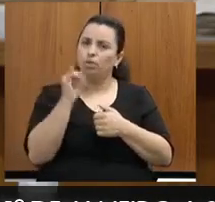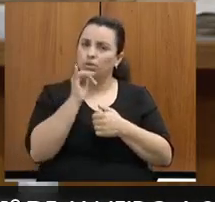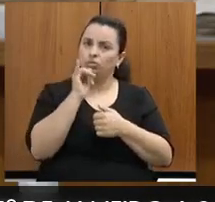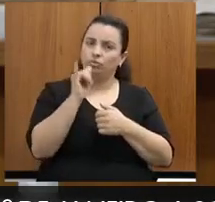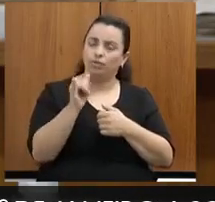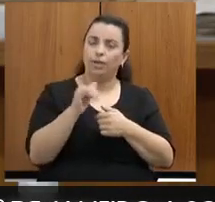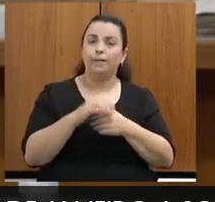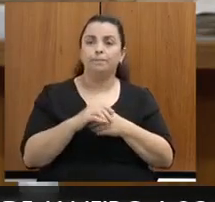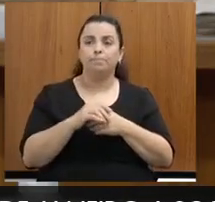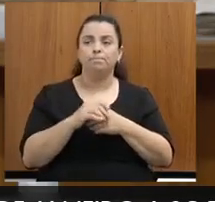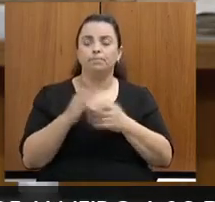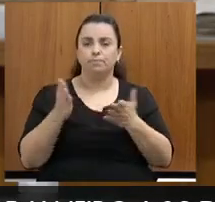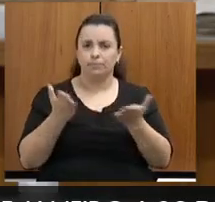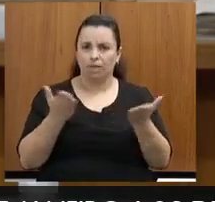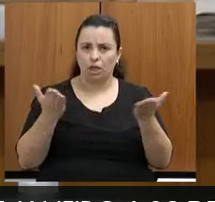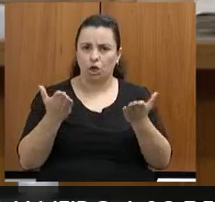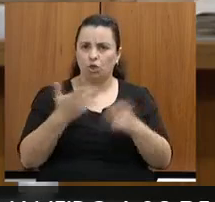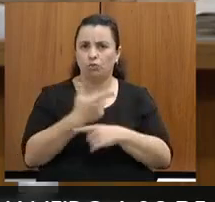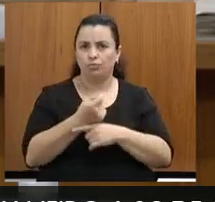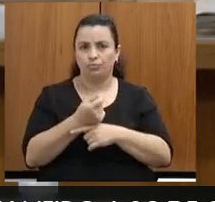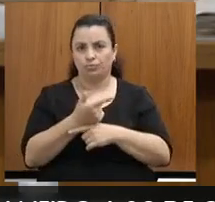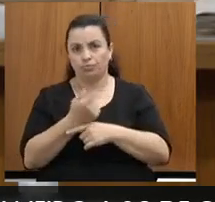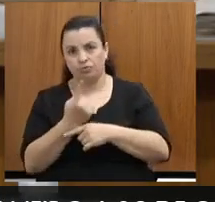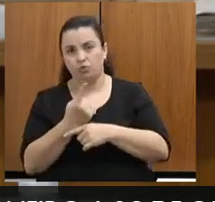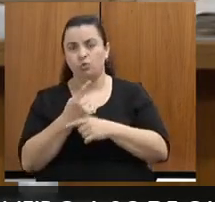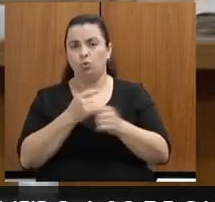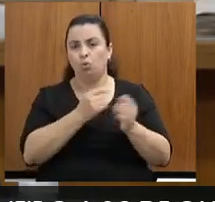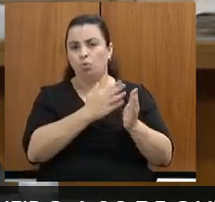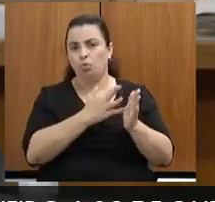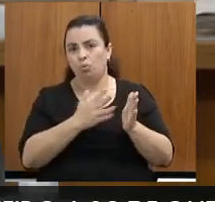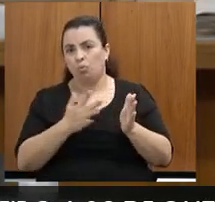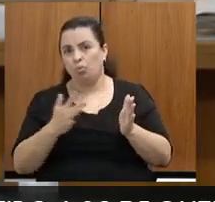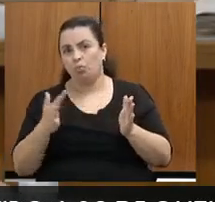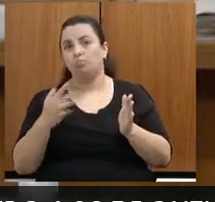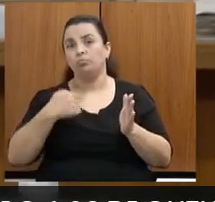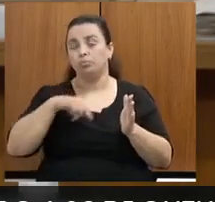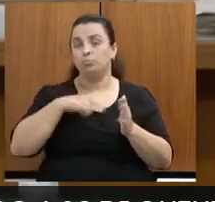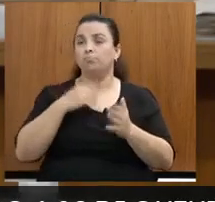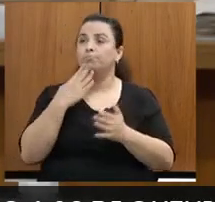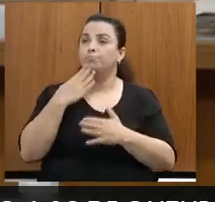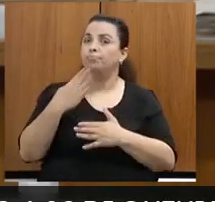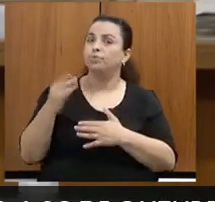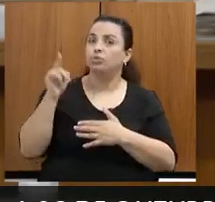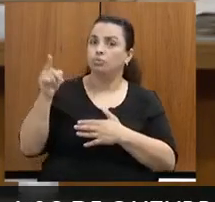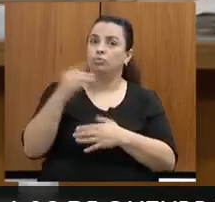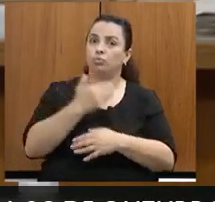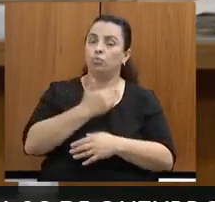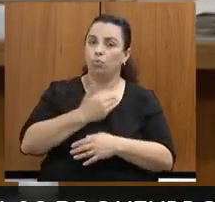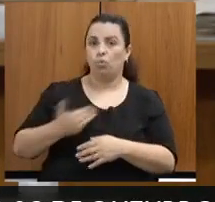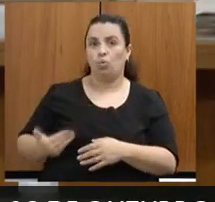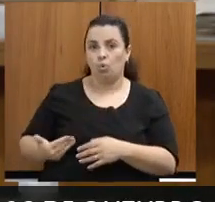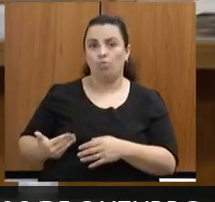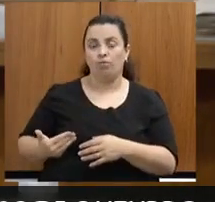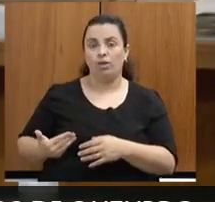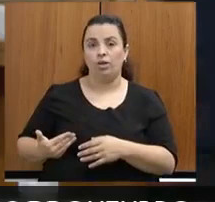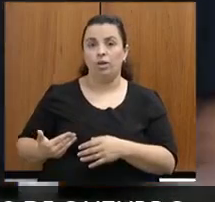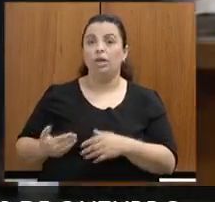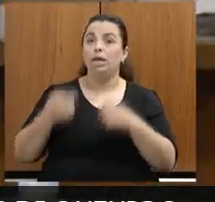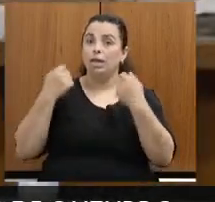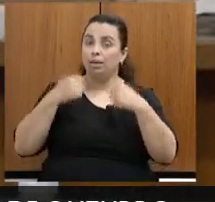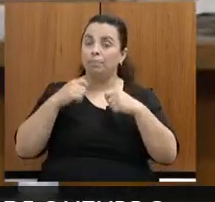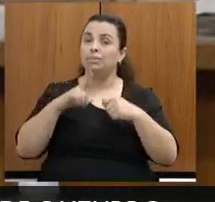ano nós pleiteamos ao governo que houvesse aí a